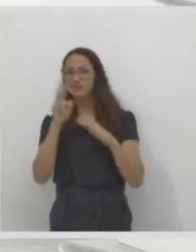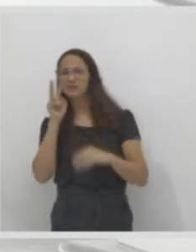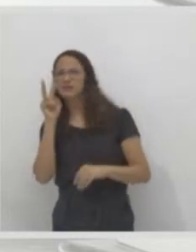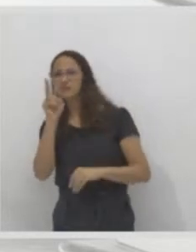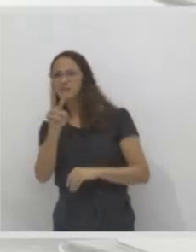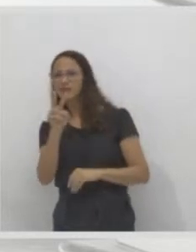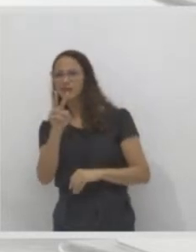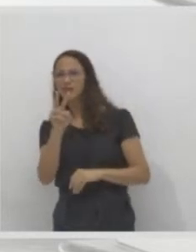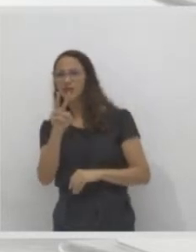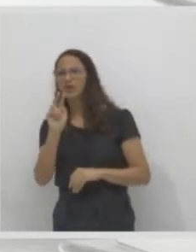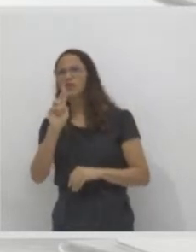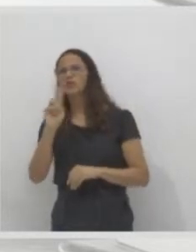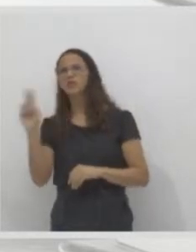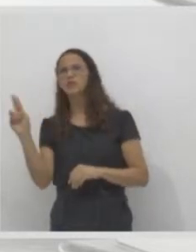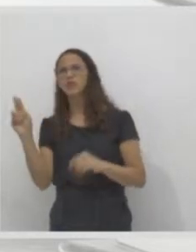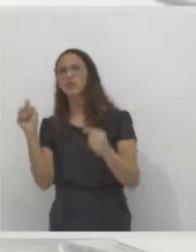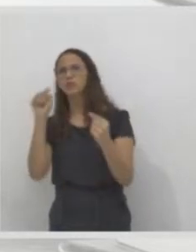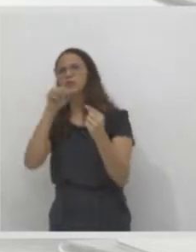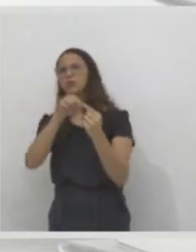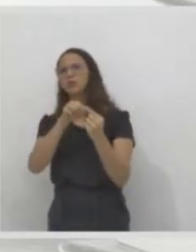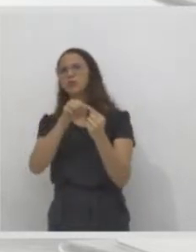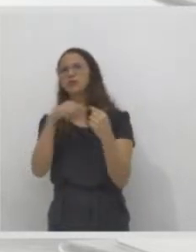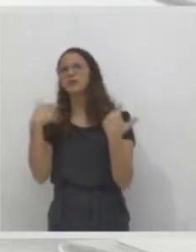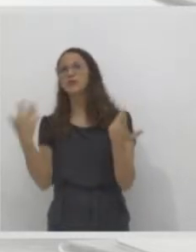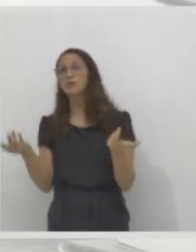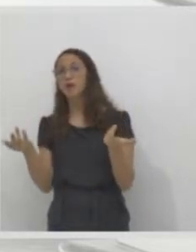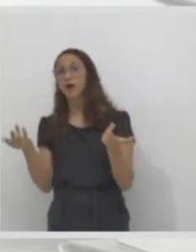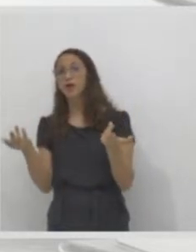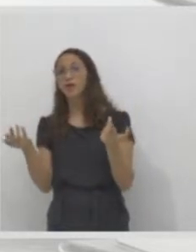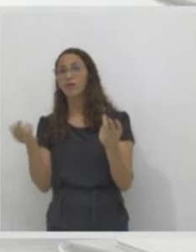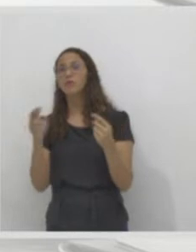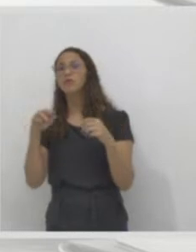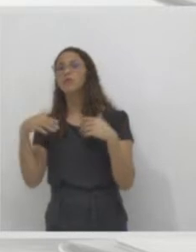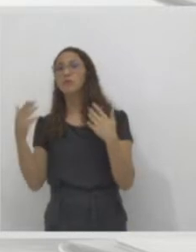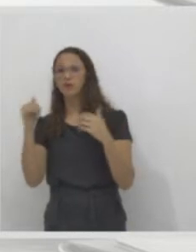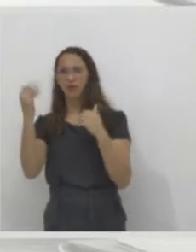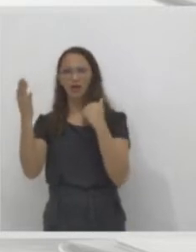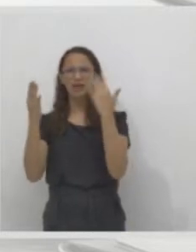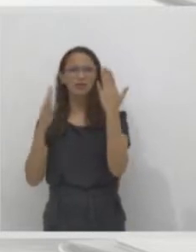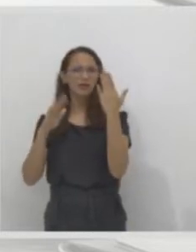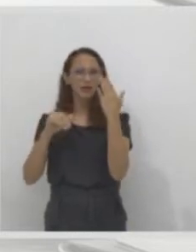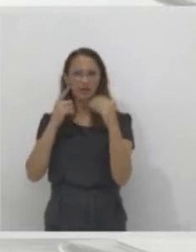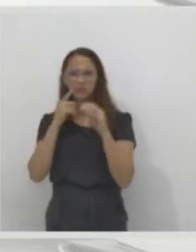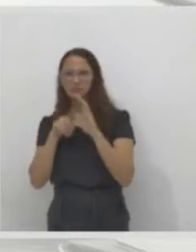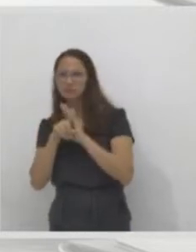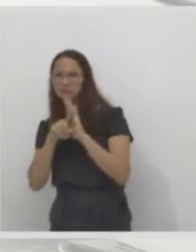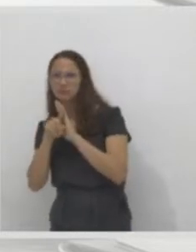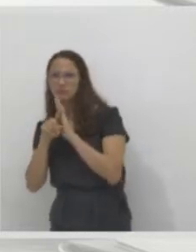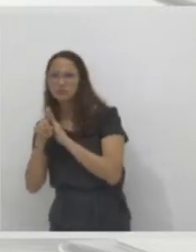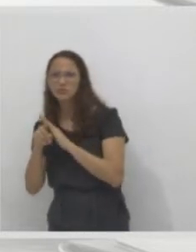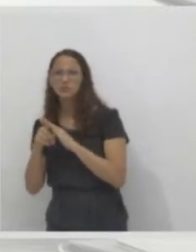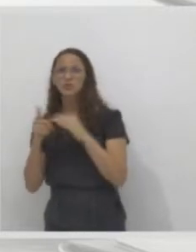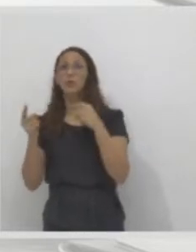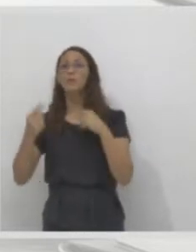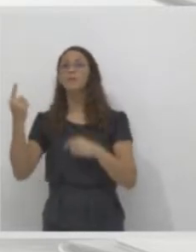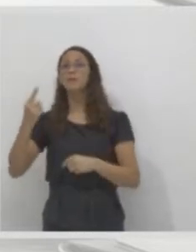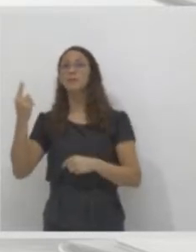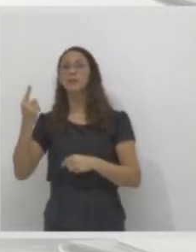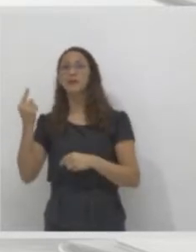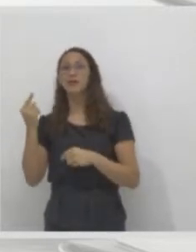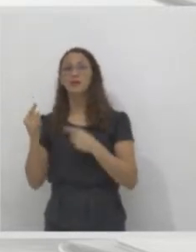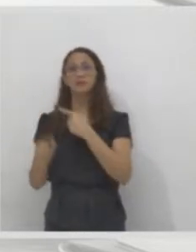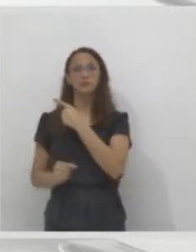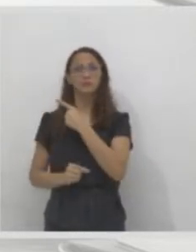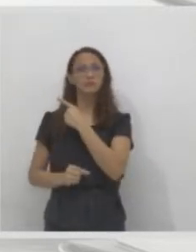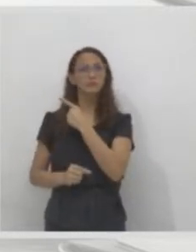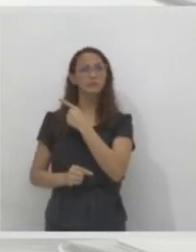triângulo desses de acordo com os lados. Olhem comigo esse primeiro triângulo. Cada lado